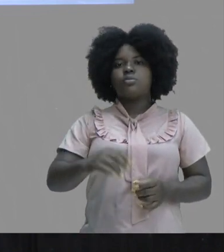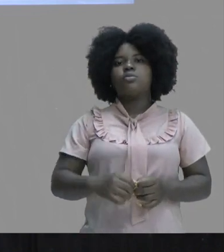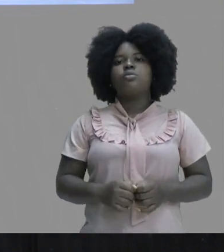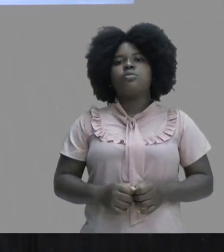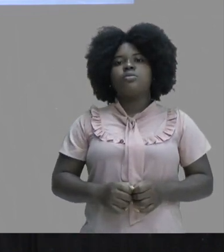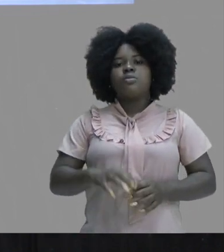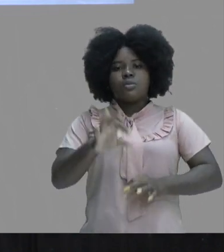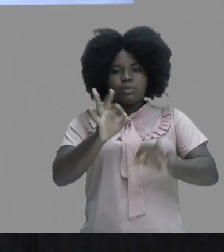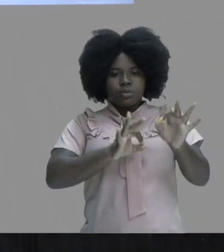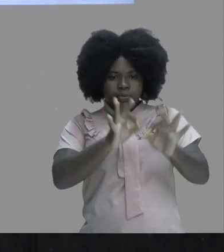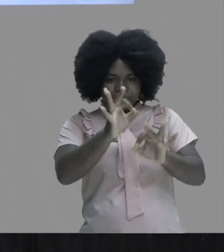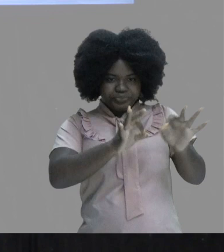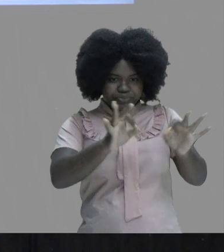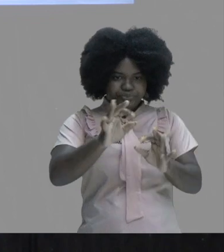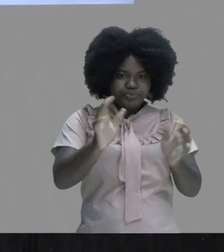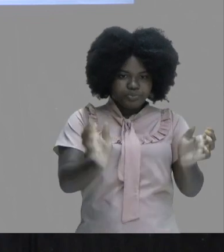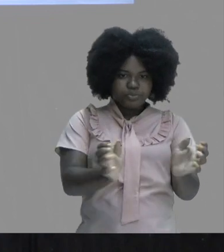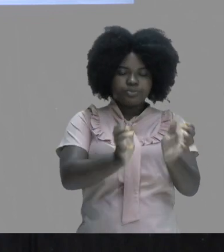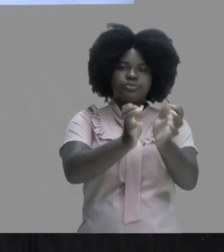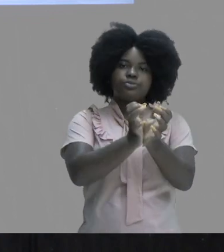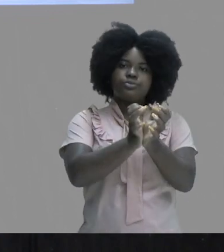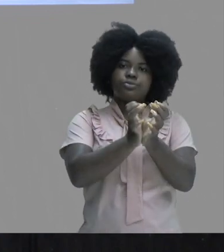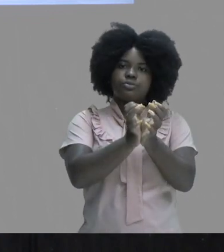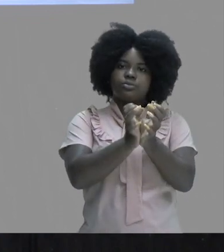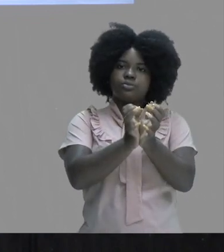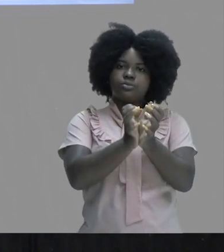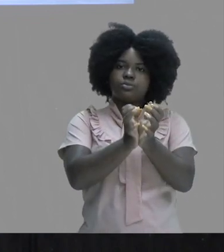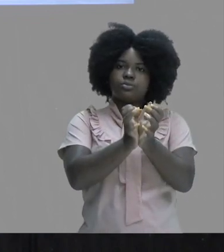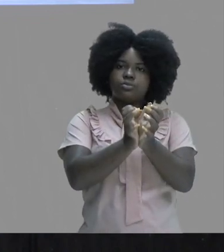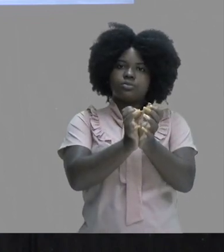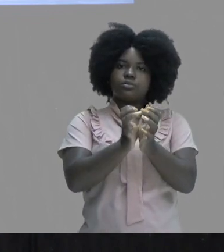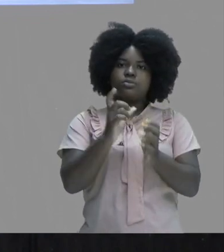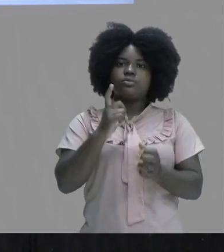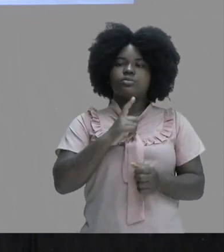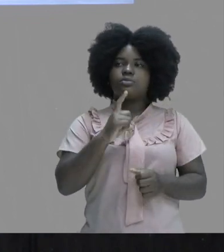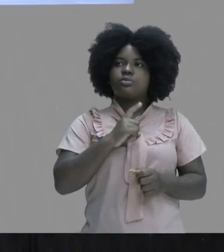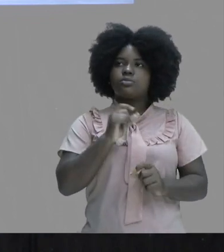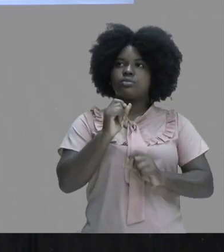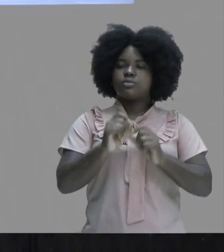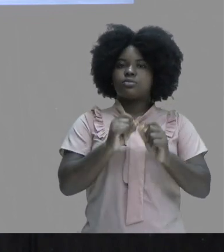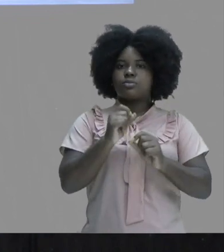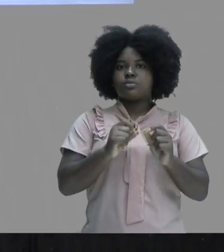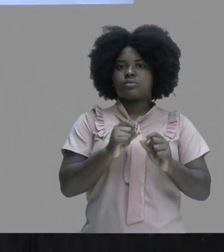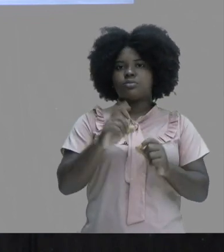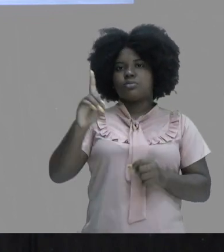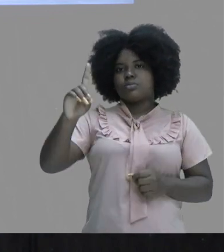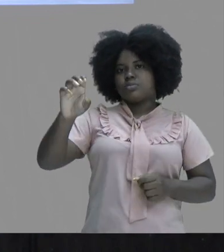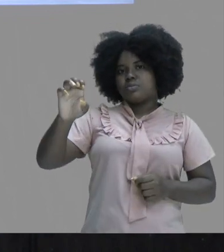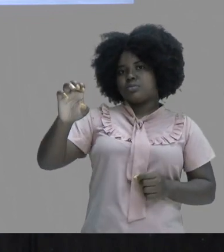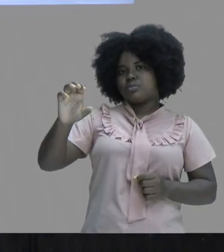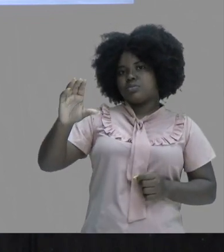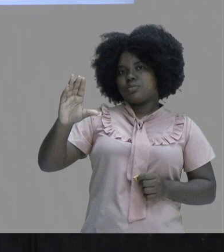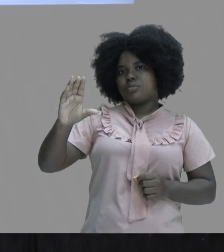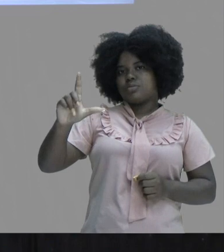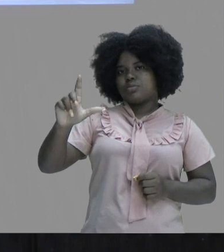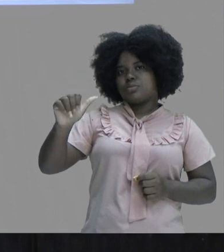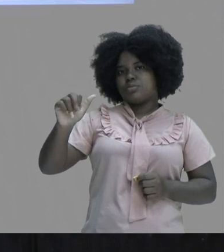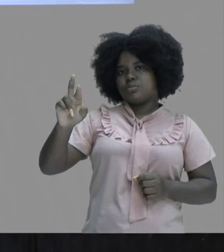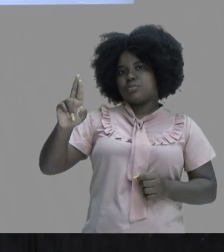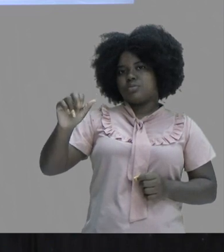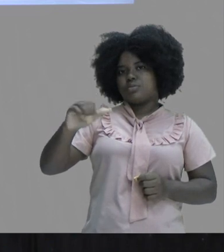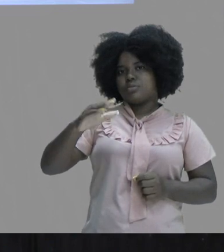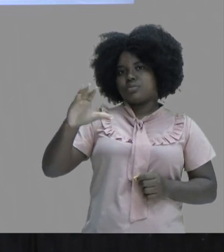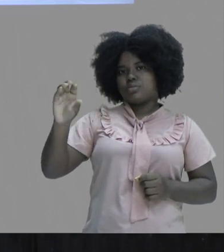aí durante esse tempo que se estabeleceu aquilo que a gente chama hoje de Declaração Universal dos Direitos Humanos.